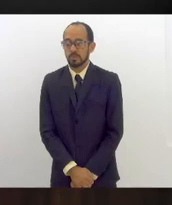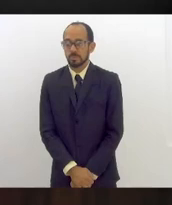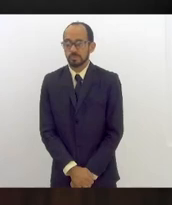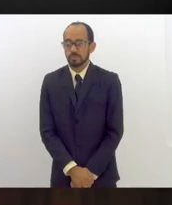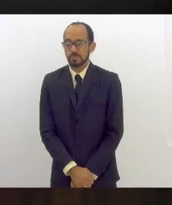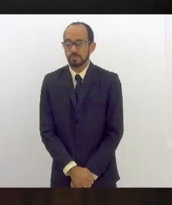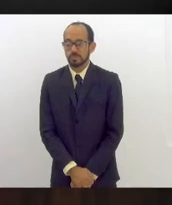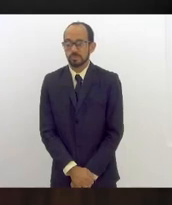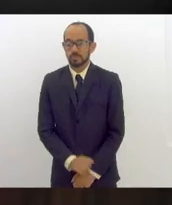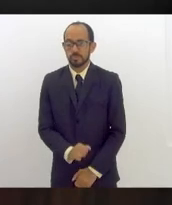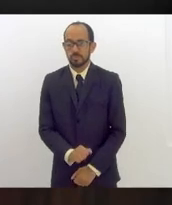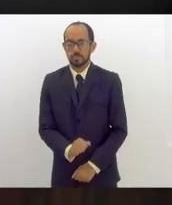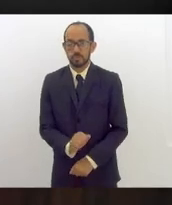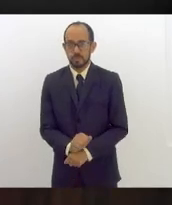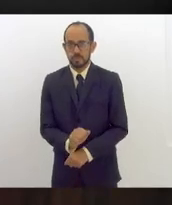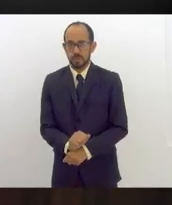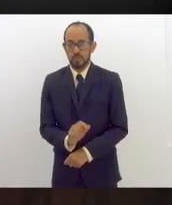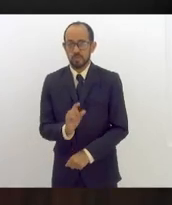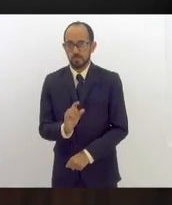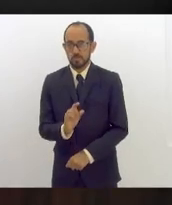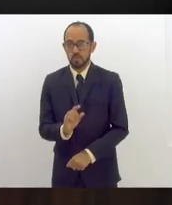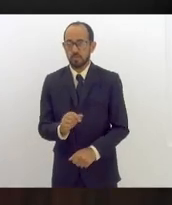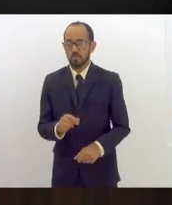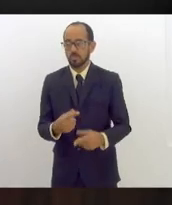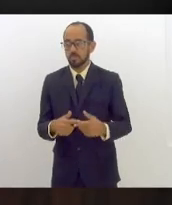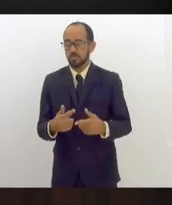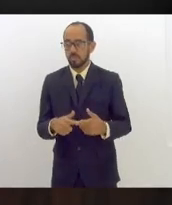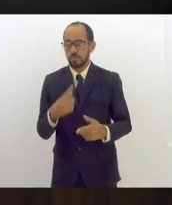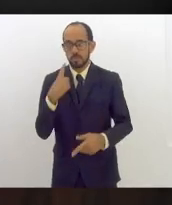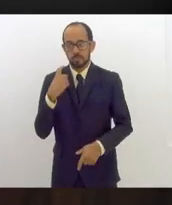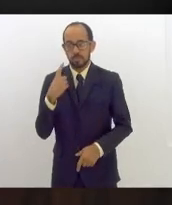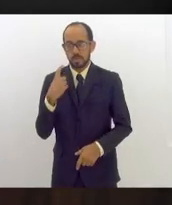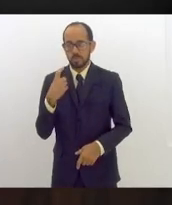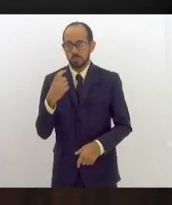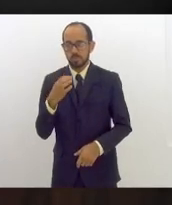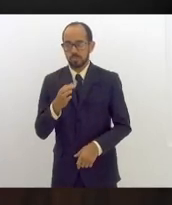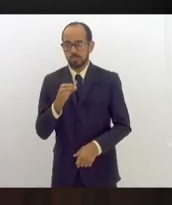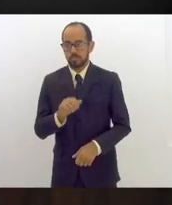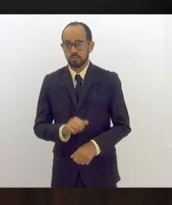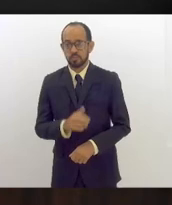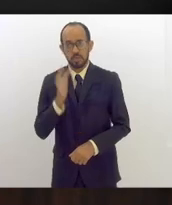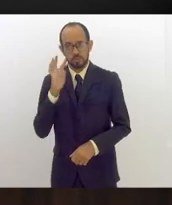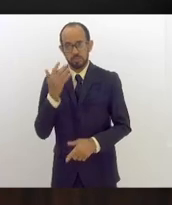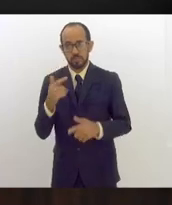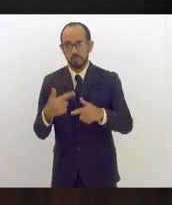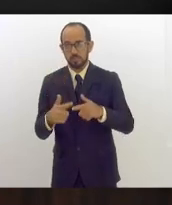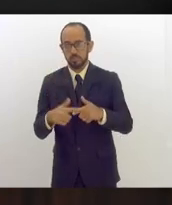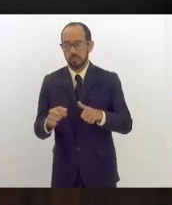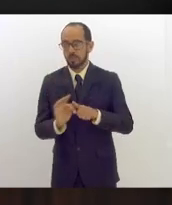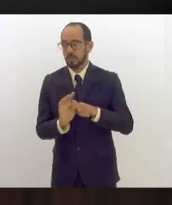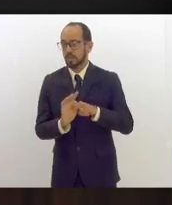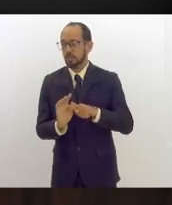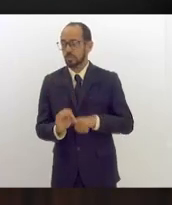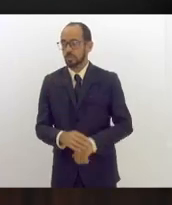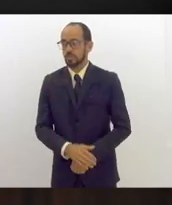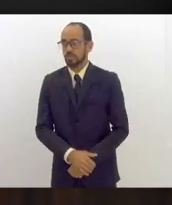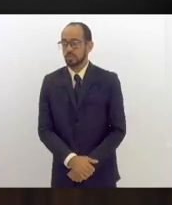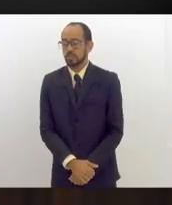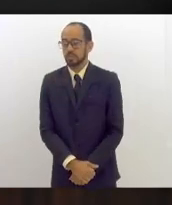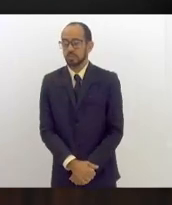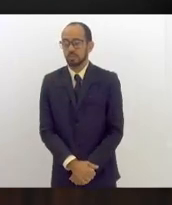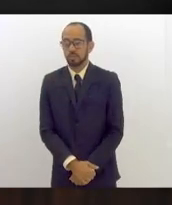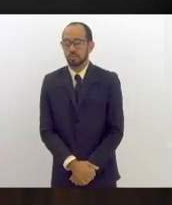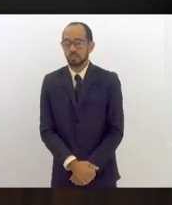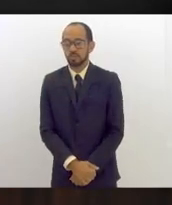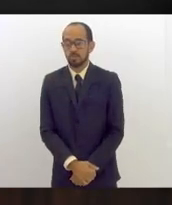OAB e homenagearemos com o título de benemed do Estado do Rio de Janeiro Dr Luciano Bandeira presidente da OAB